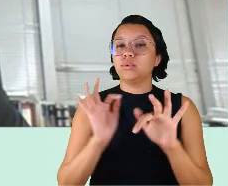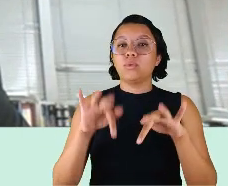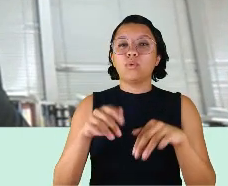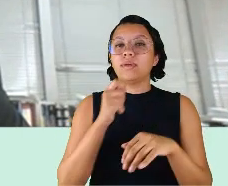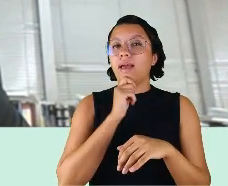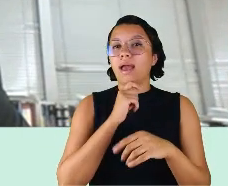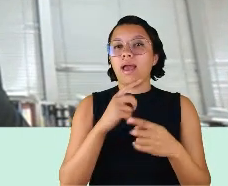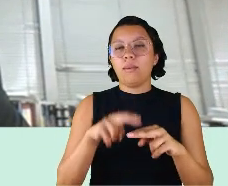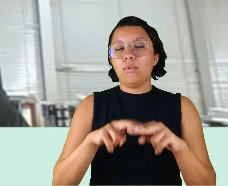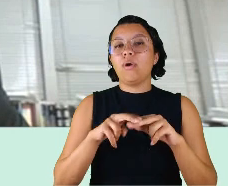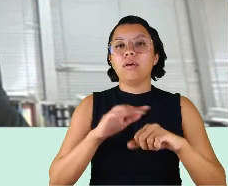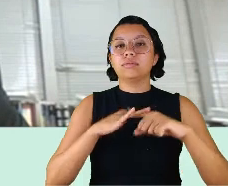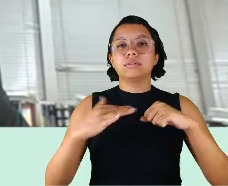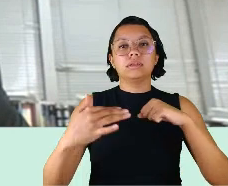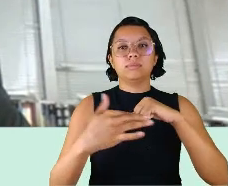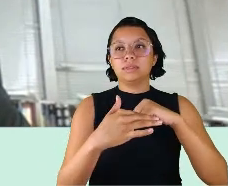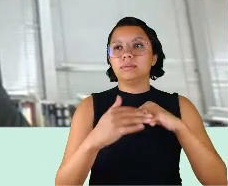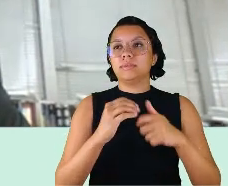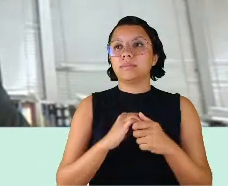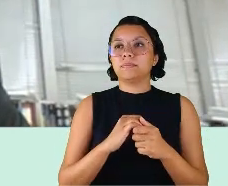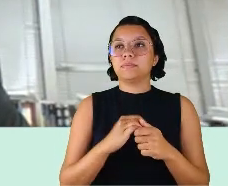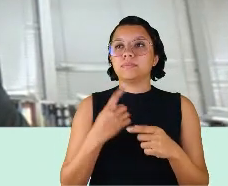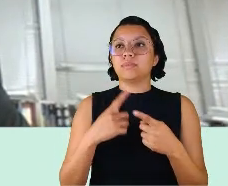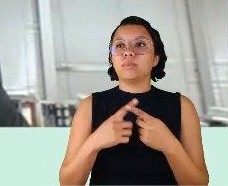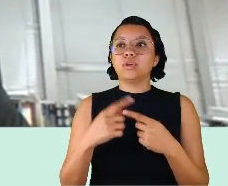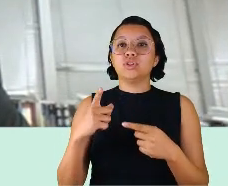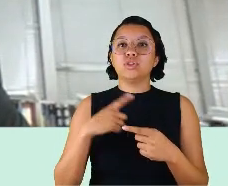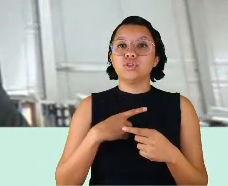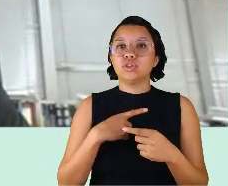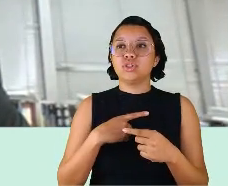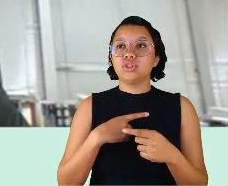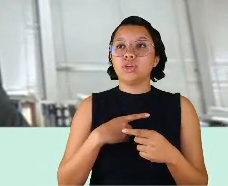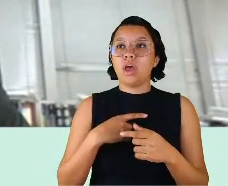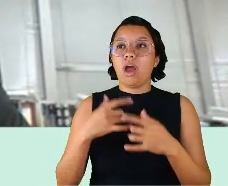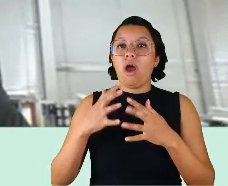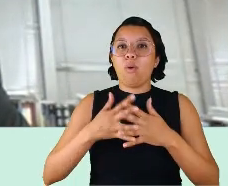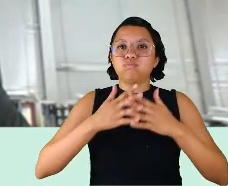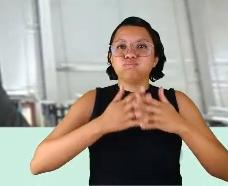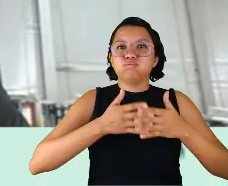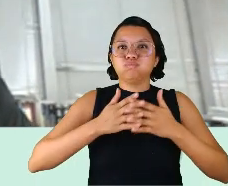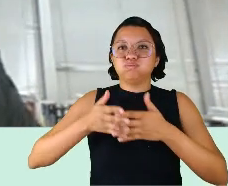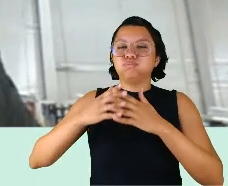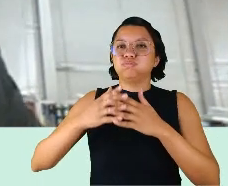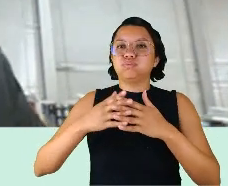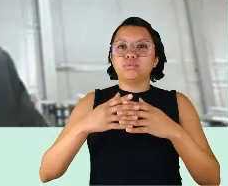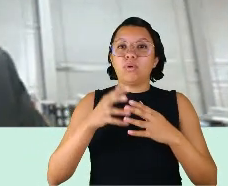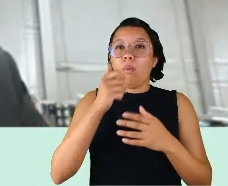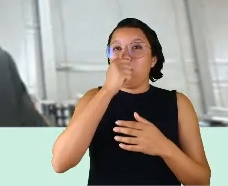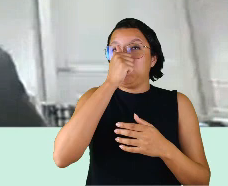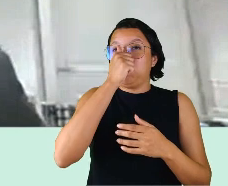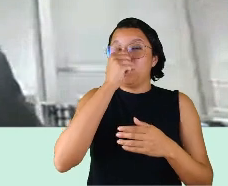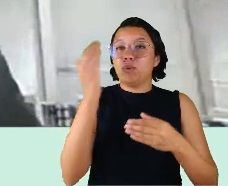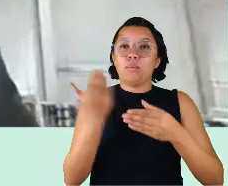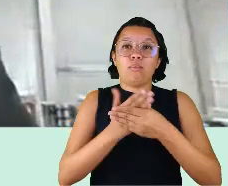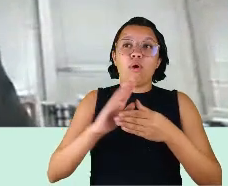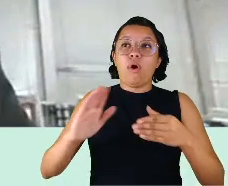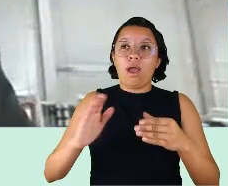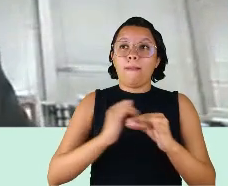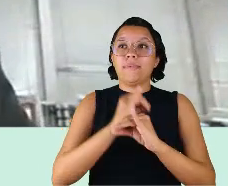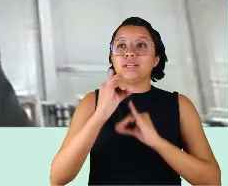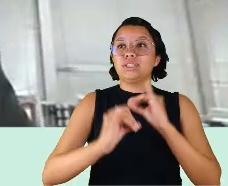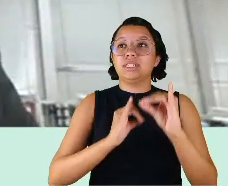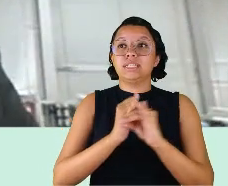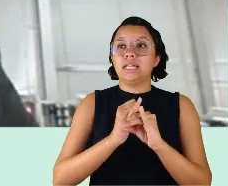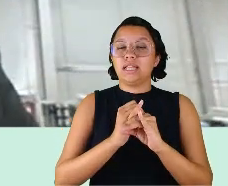conta justamente da pandemia, né, que havia caminhões cheios de processos para levar para digitalizar e quando fechamos tudo,